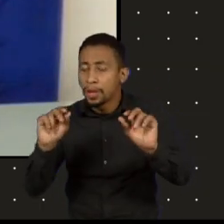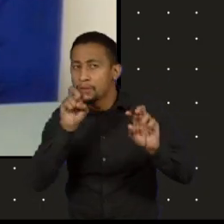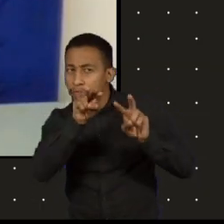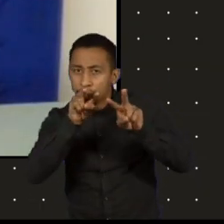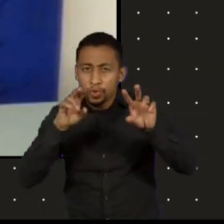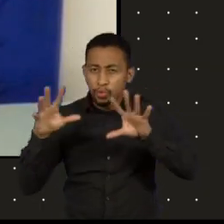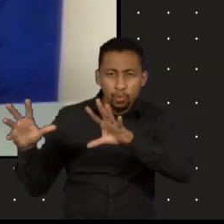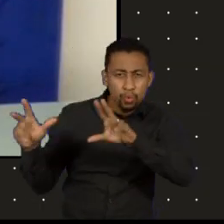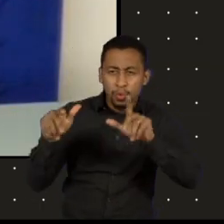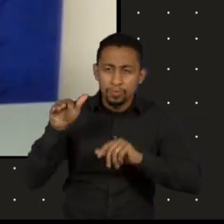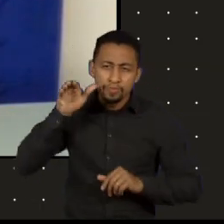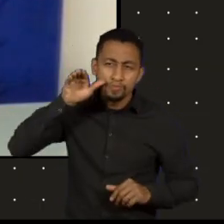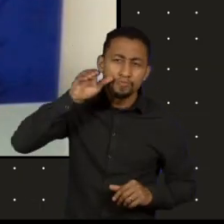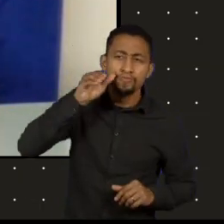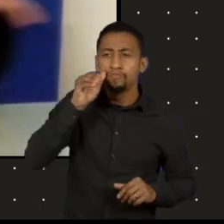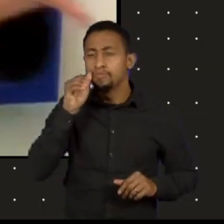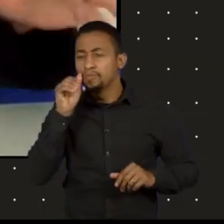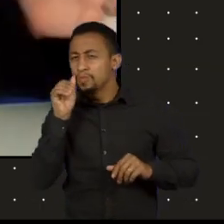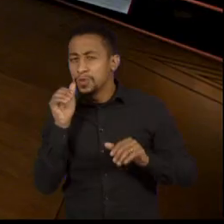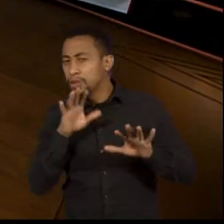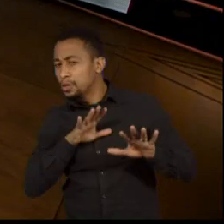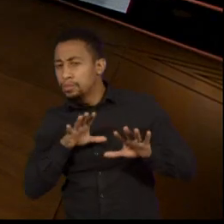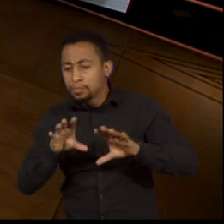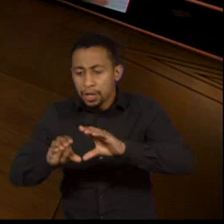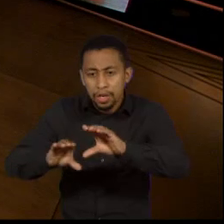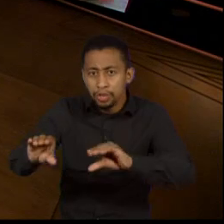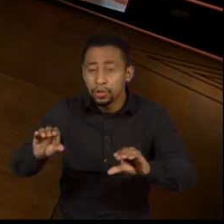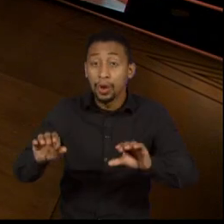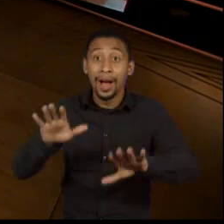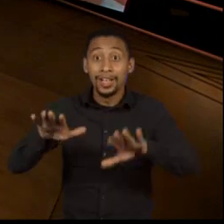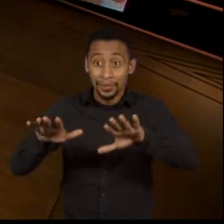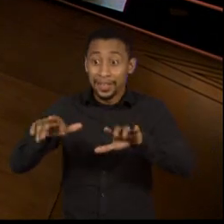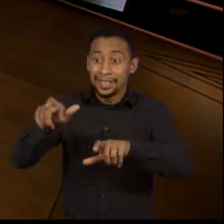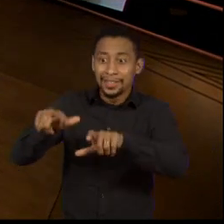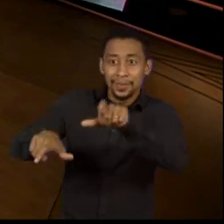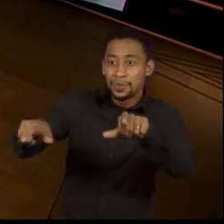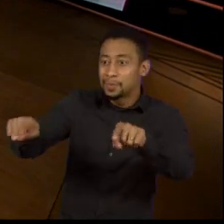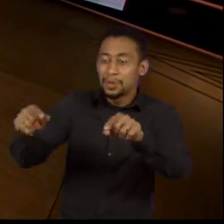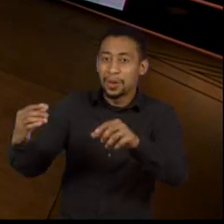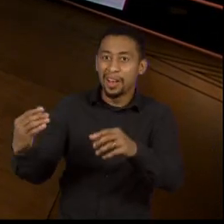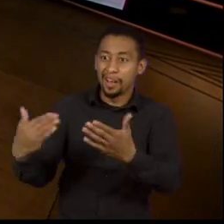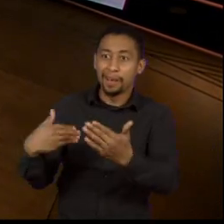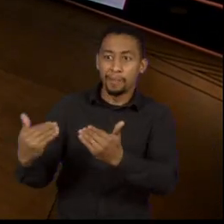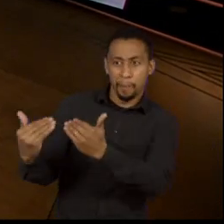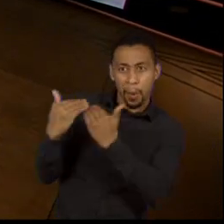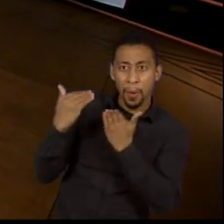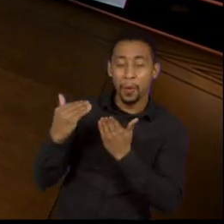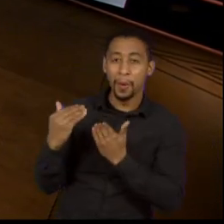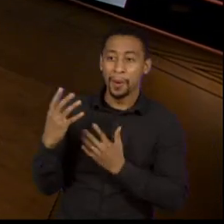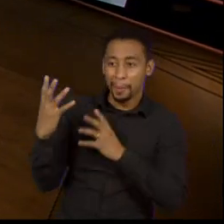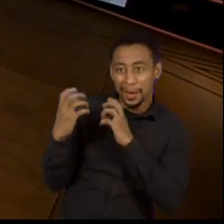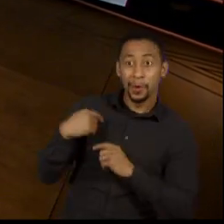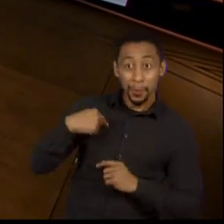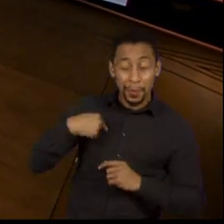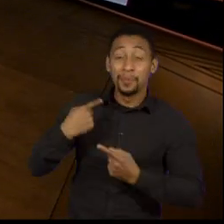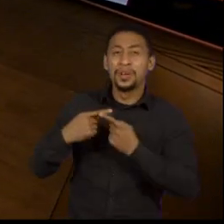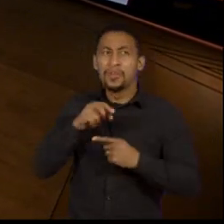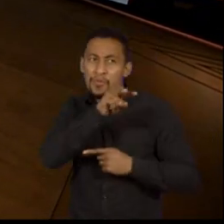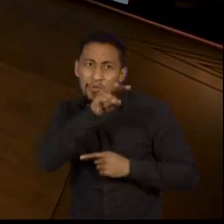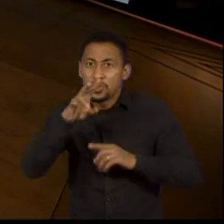teatro, eu passo, eu olho, os meninos brincam comigo que eu sei de tudo, eu sei se um refletor queimou, se não